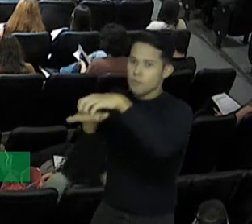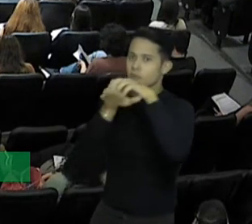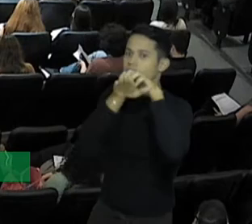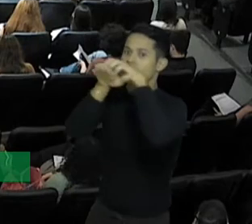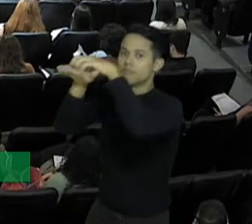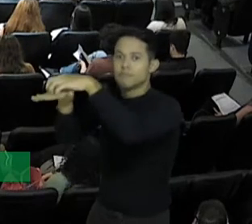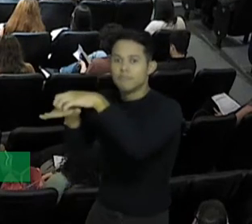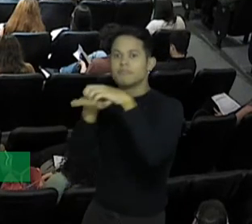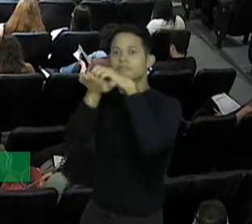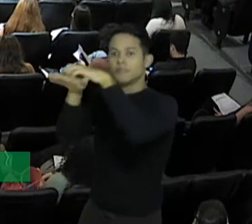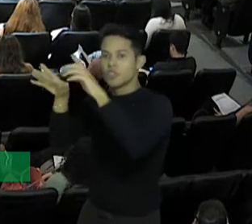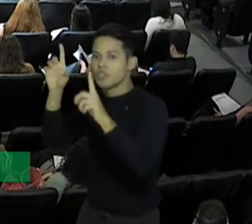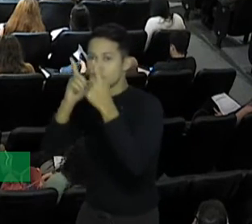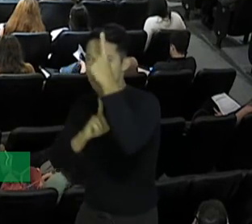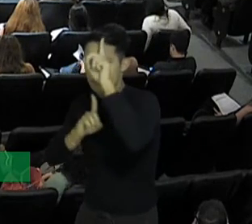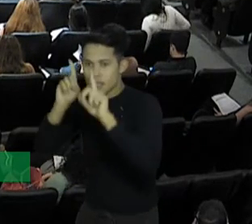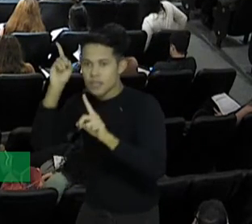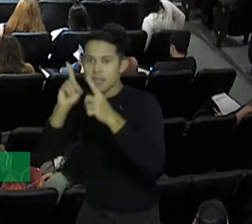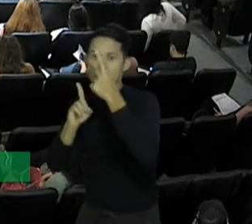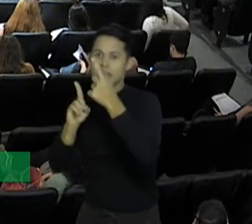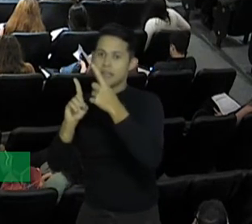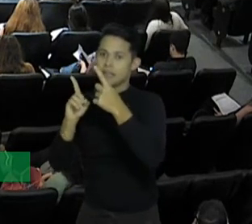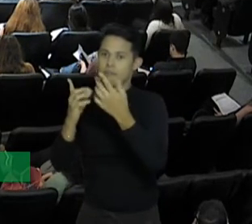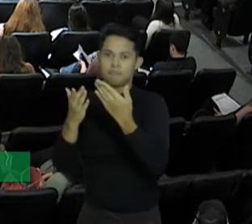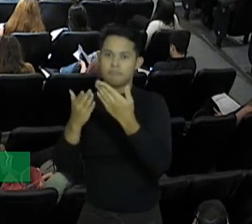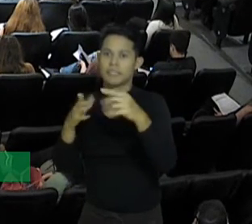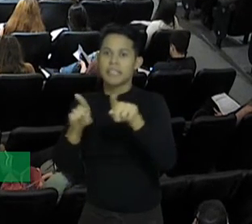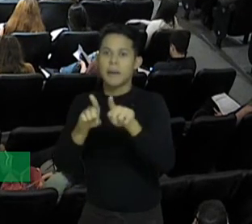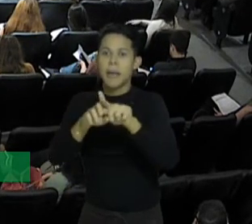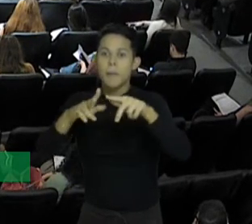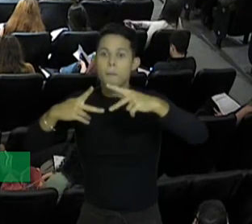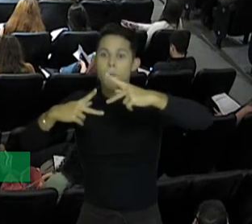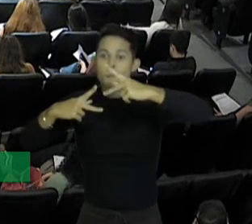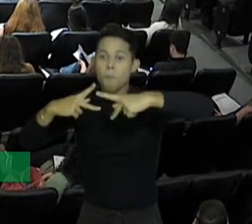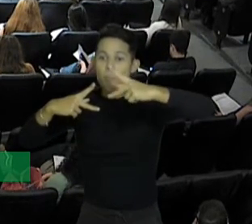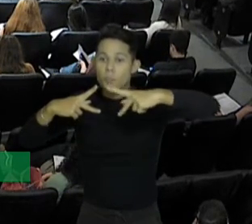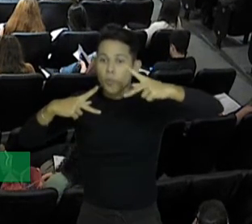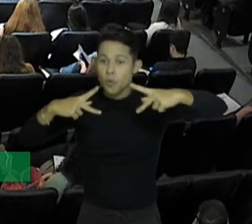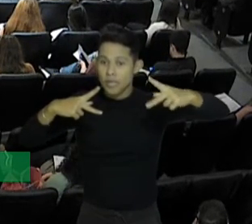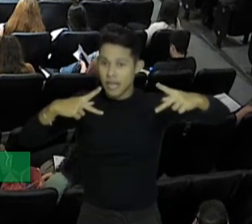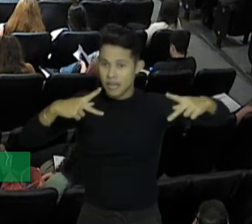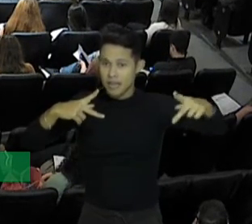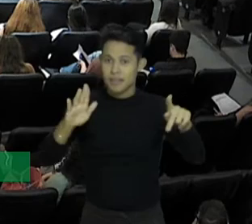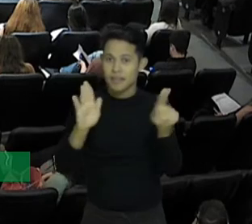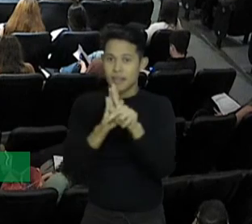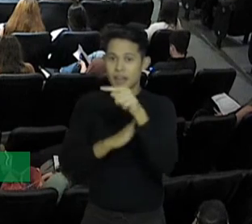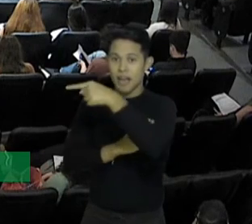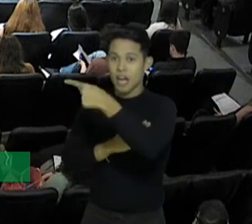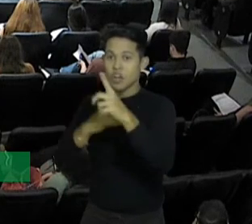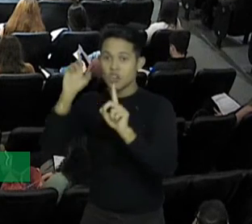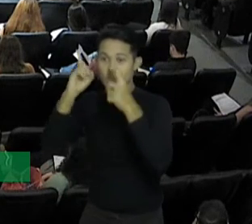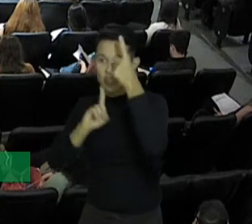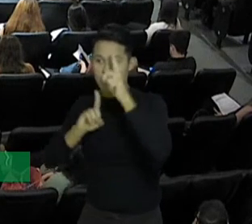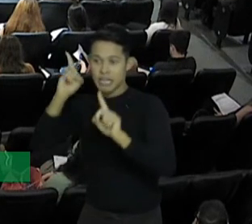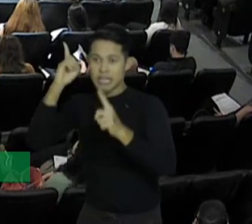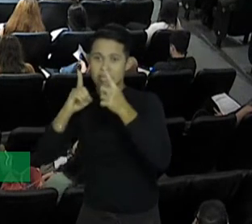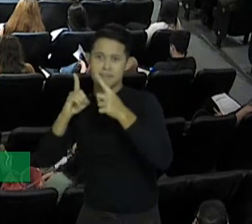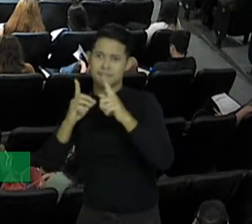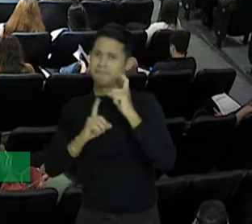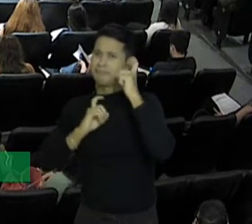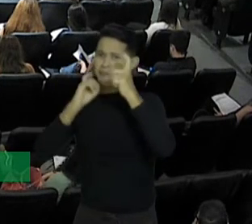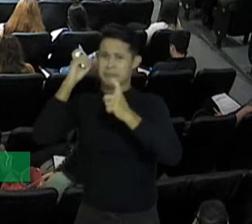e e e e proteínas que chegam ao Chile o Chile não tem preocupação e ampliar a sua